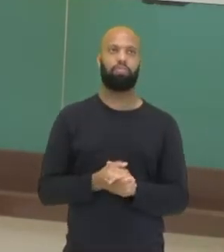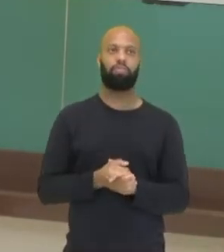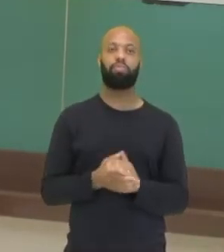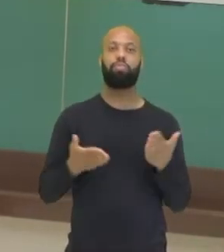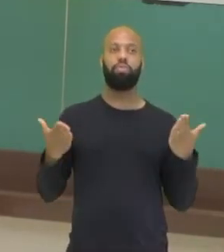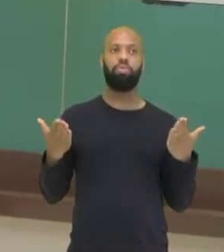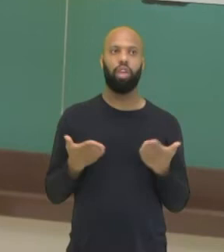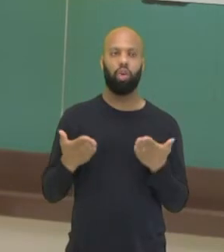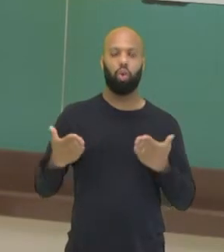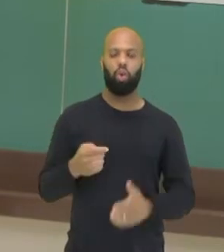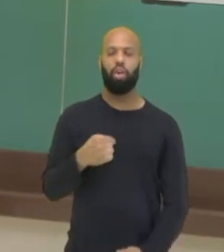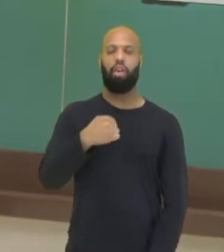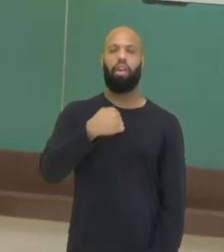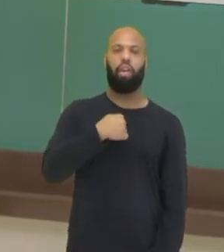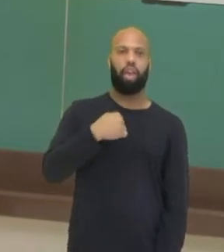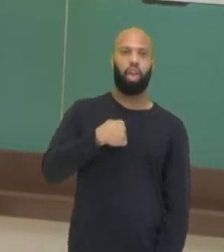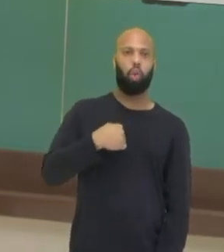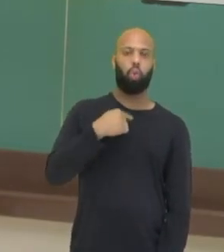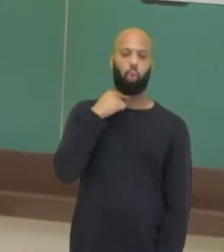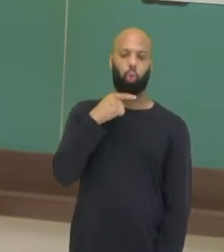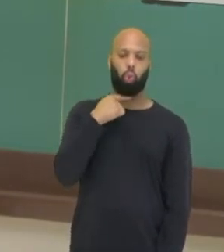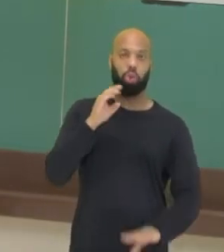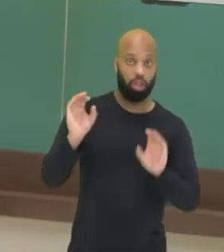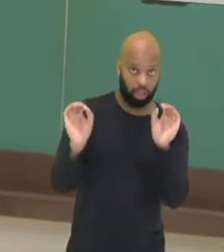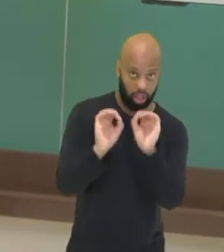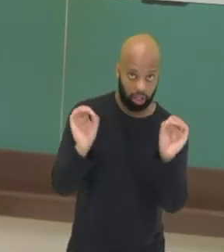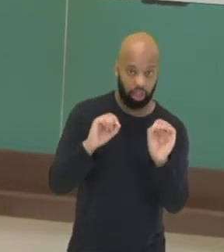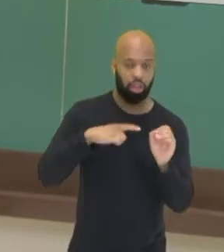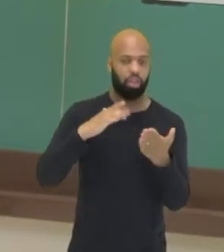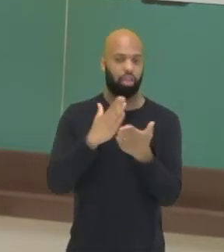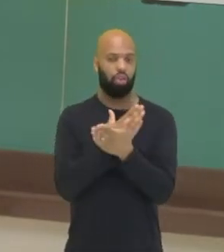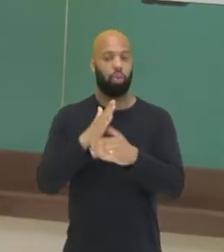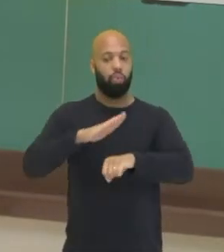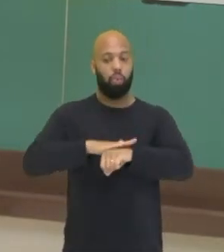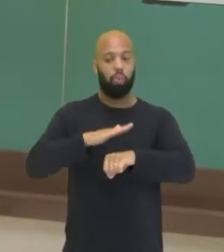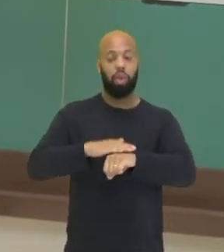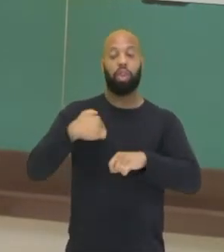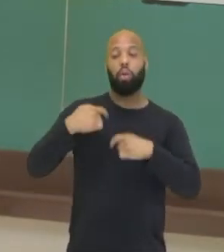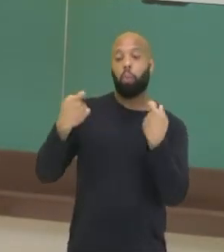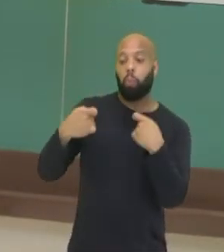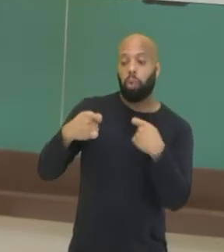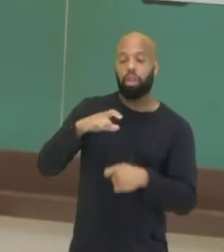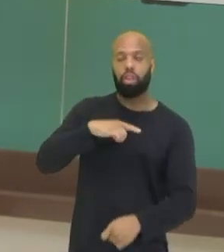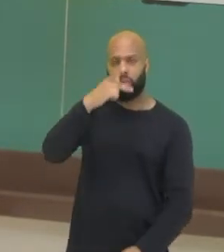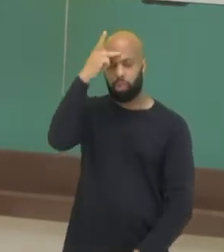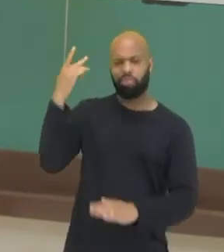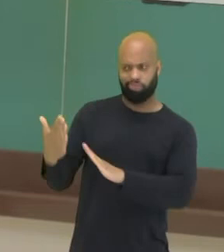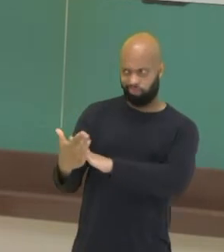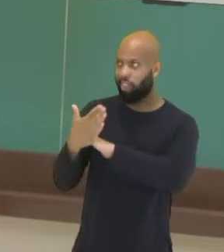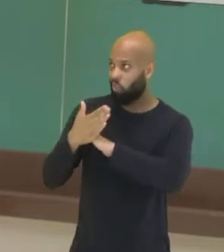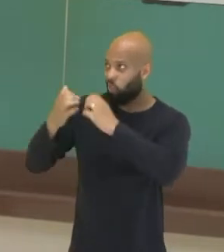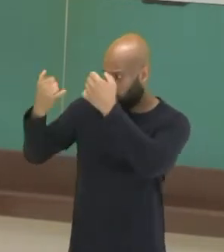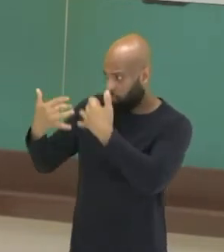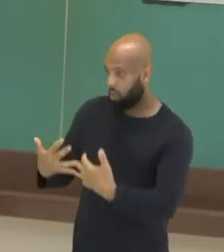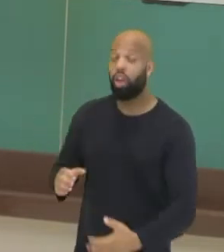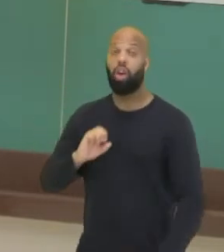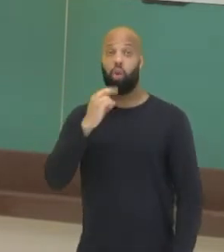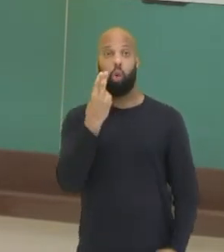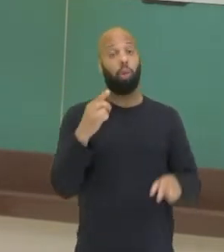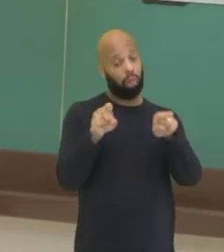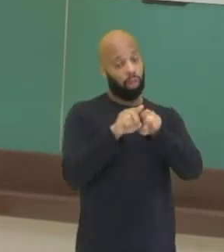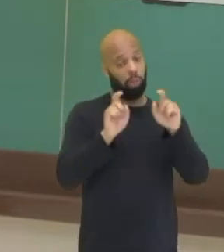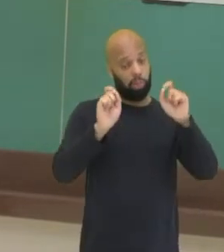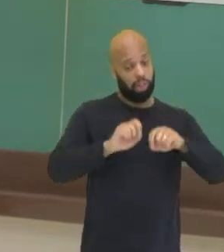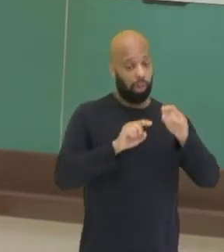para que eu não tenha dúvida, né? Às vezes eu preciso ter ali alguém que possa me ajudar ou ainda pesquisar,